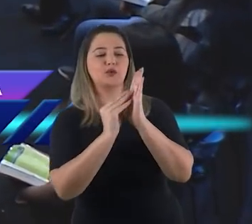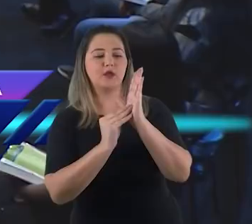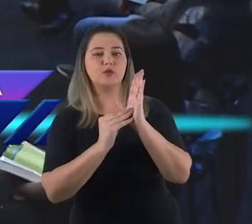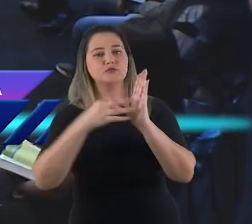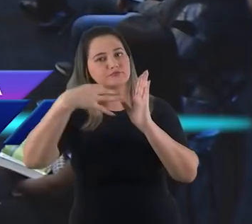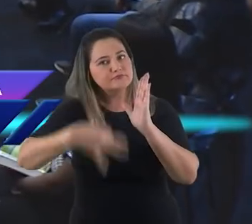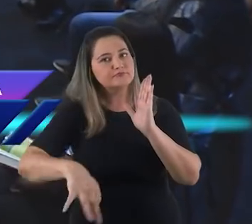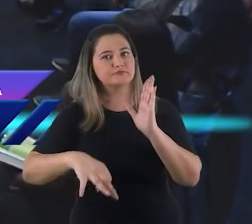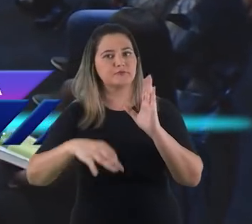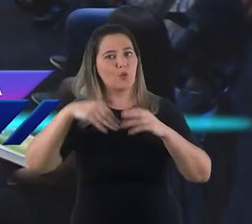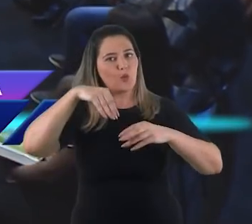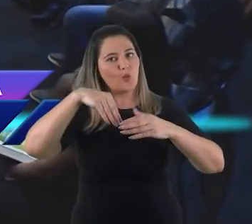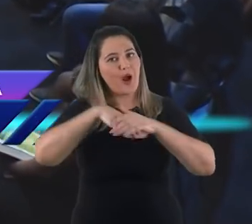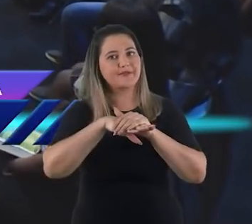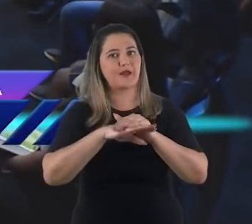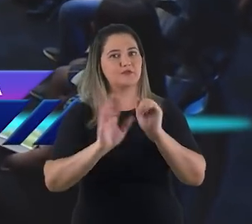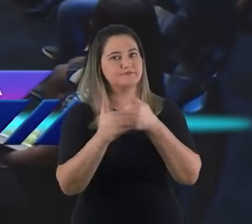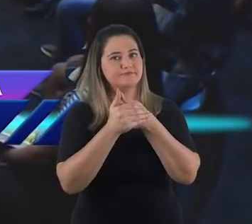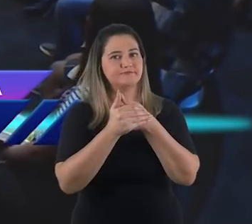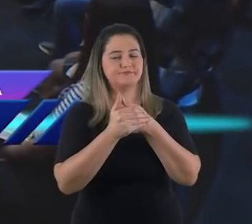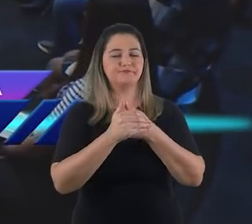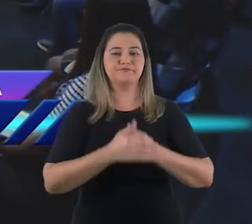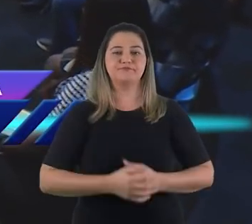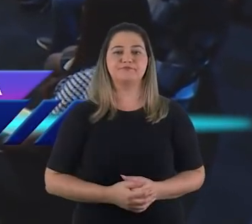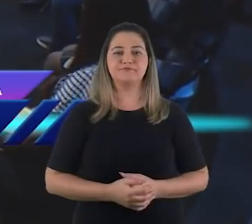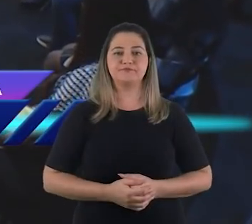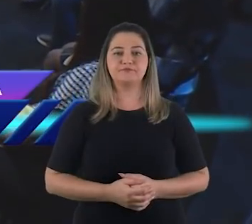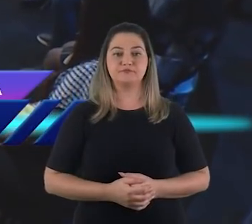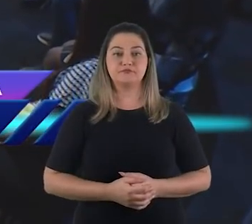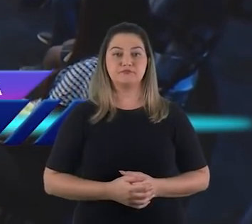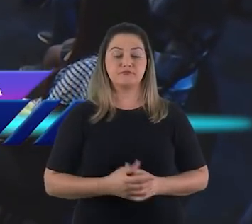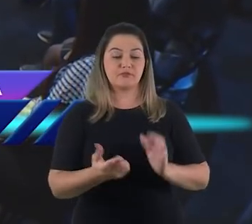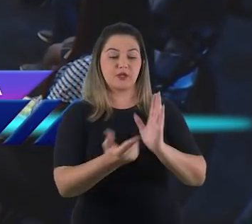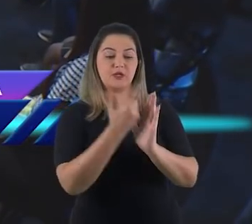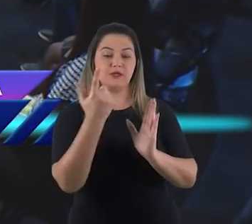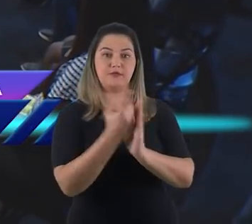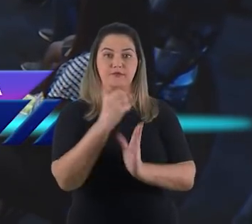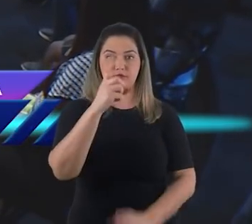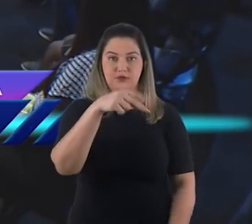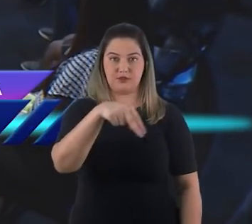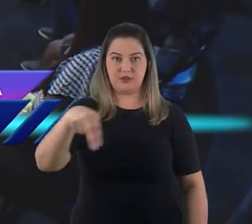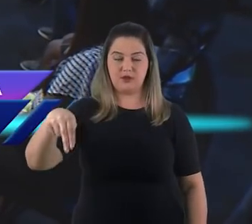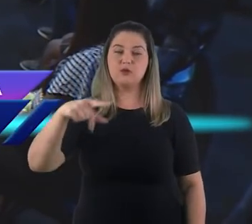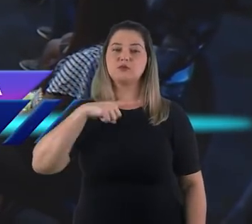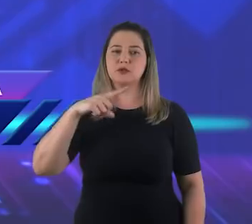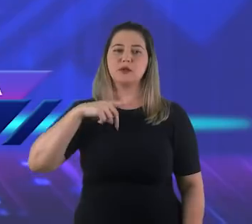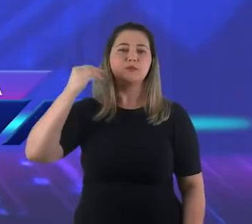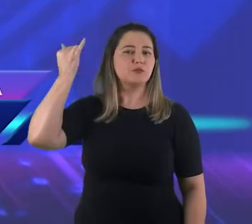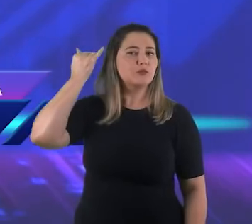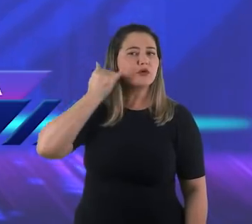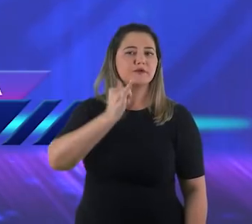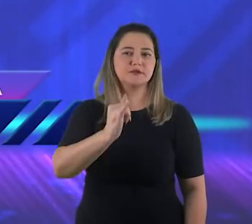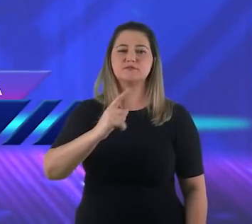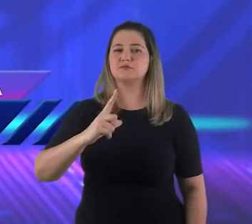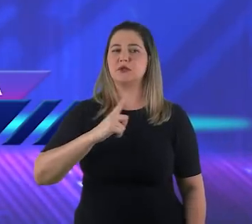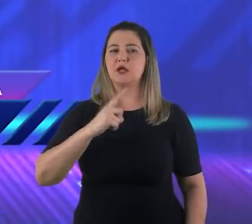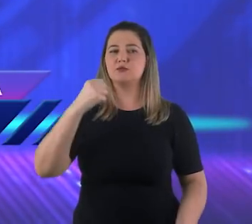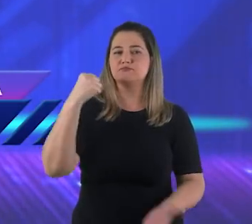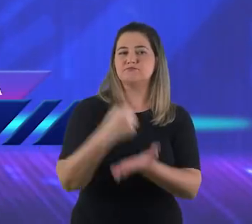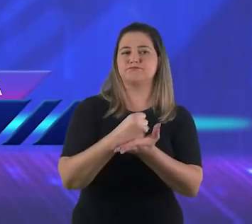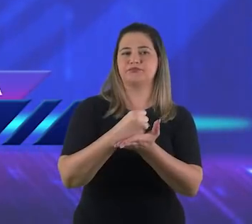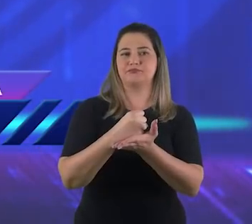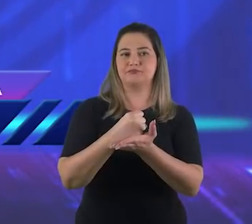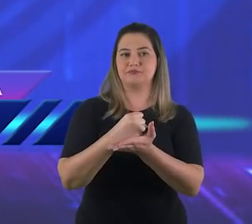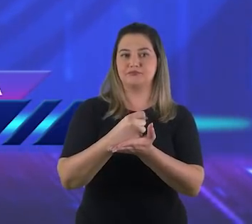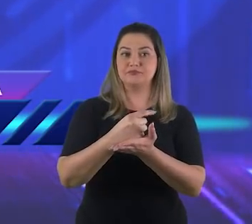preservado. O livro de Daniel, por exemplo, tem uma profecia que foi selada. O